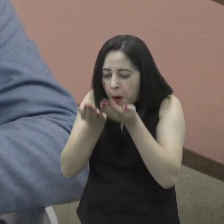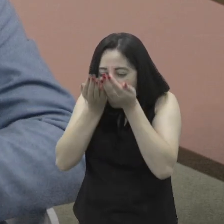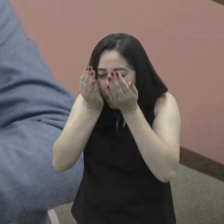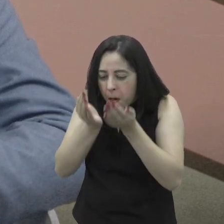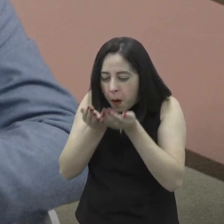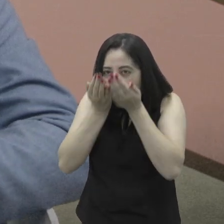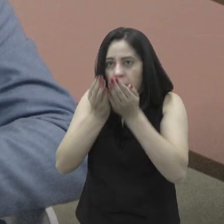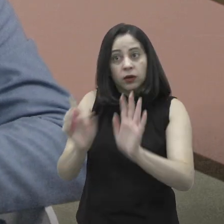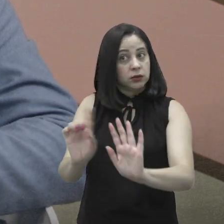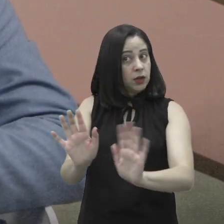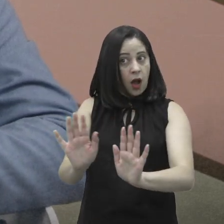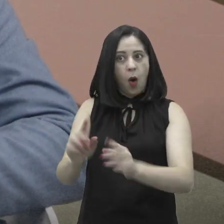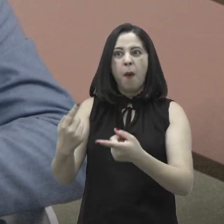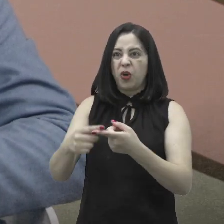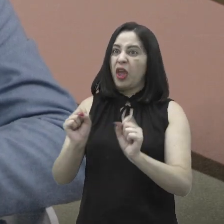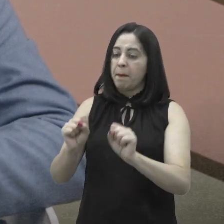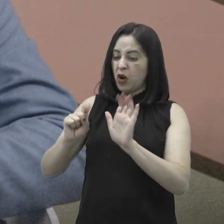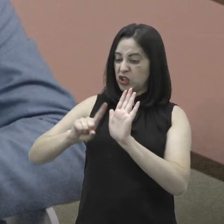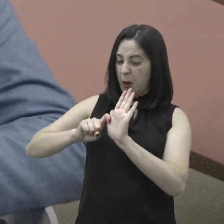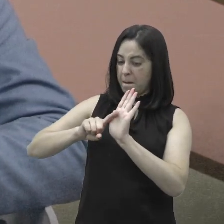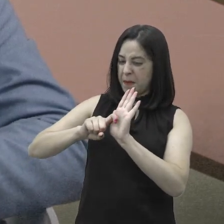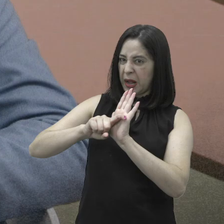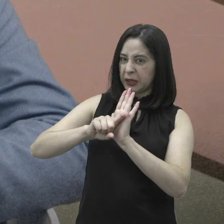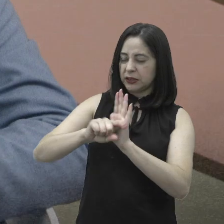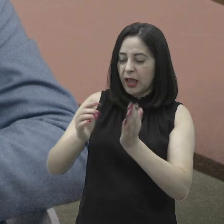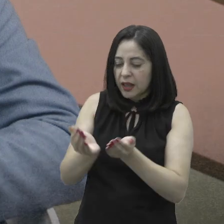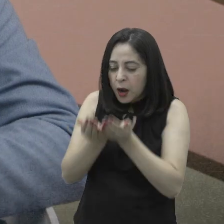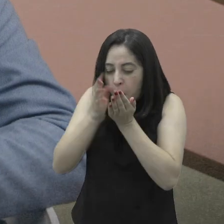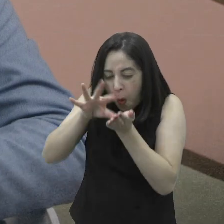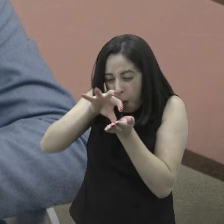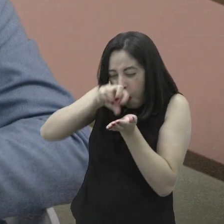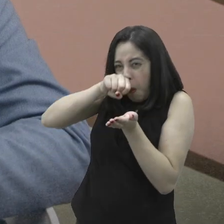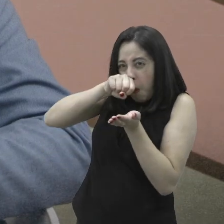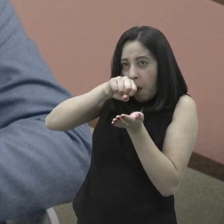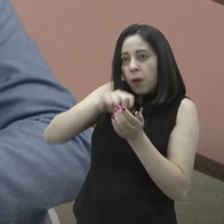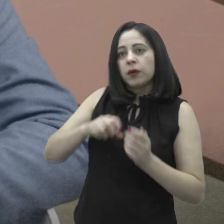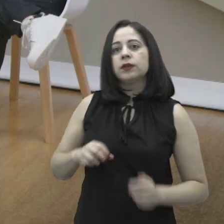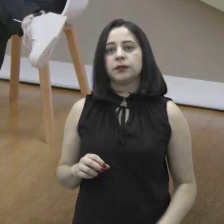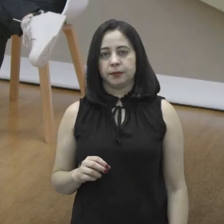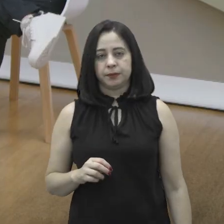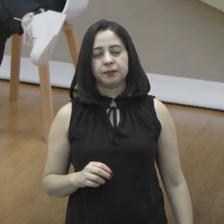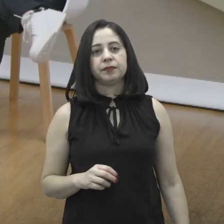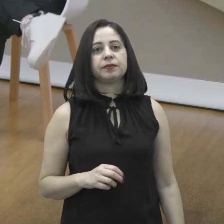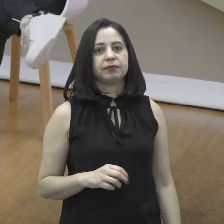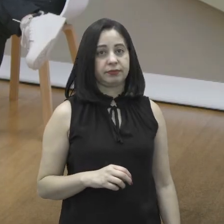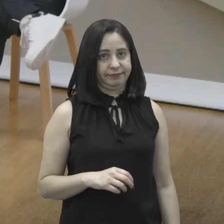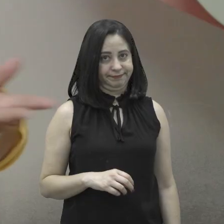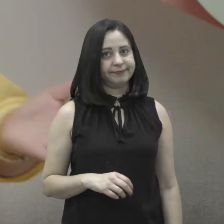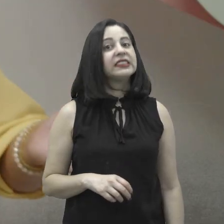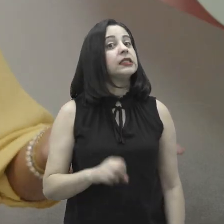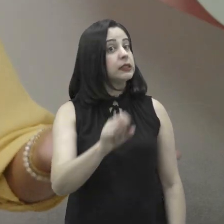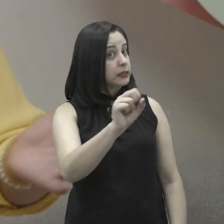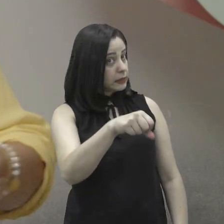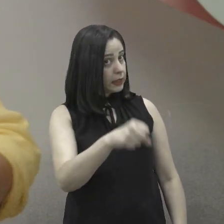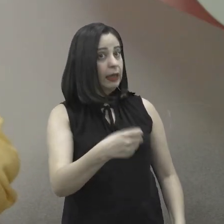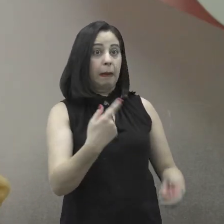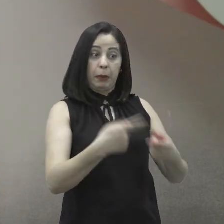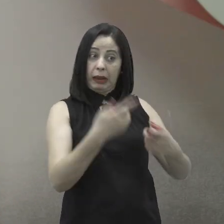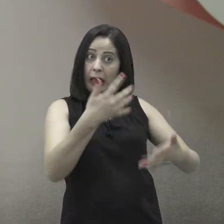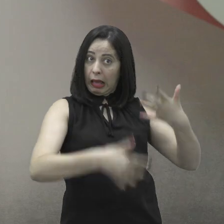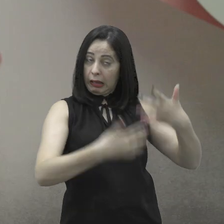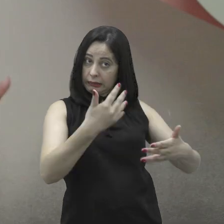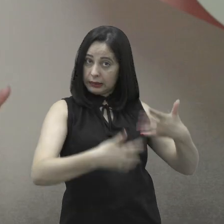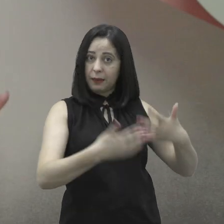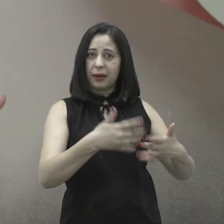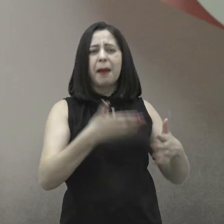pode ser que tenha uma bactéria ali que eventualmente pode gerar uma infecção nasal e prejudicar. Certo? Entendi. Então, ao invés de ajudar, acaba atrapalhando.